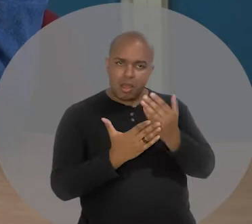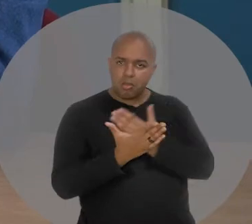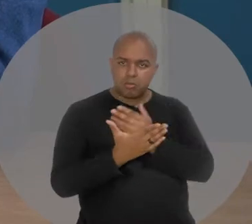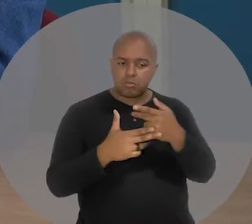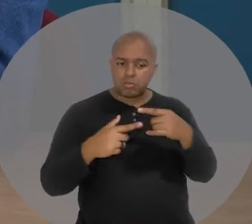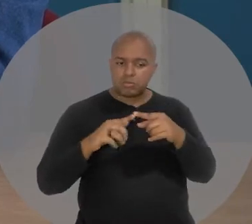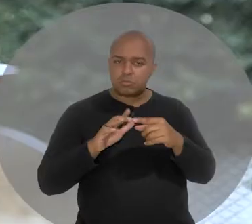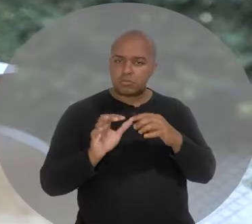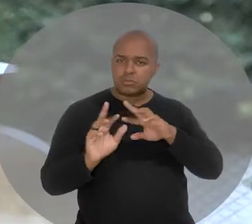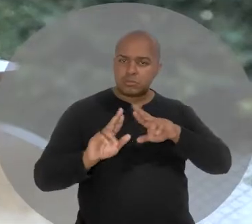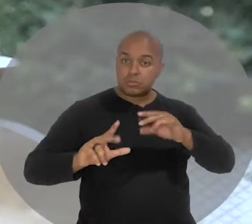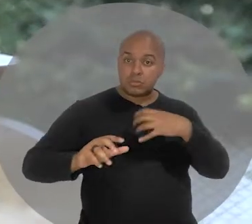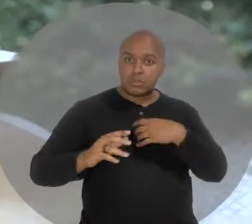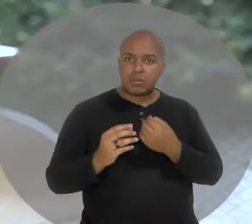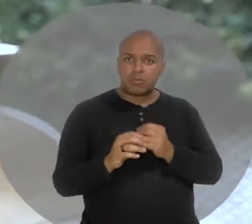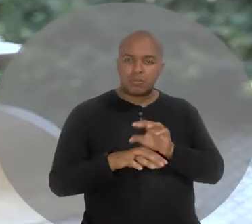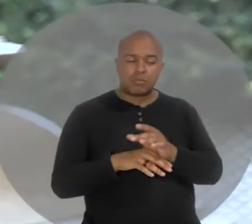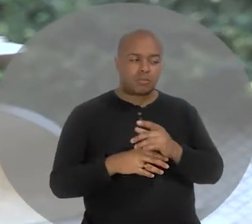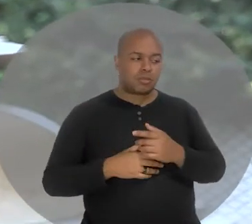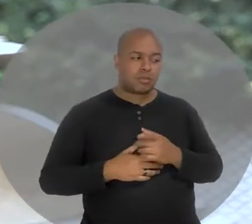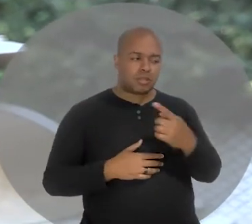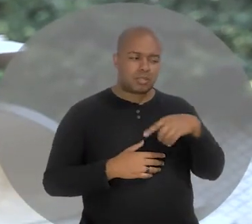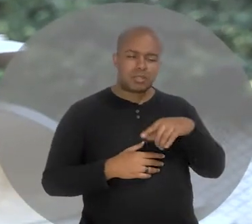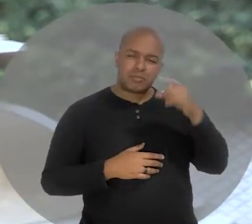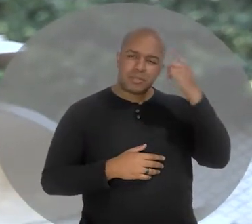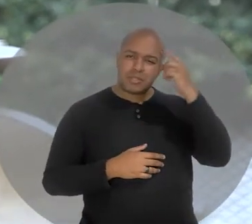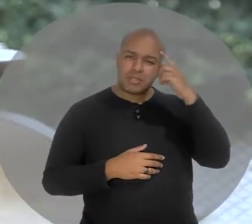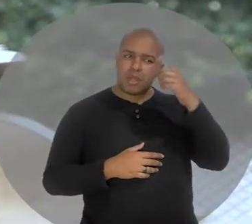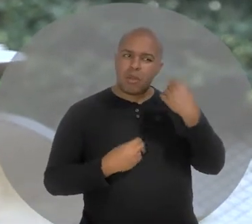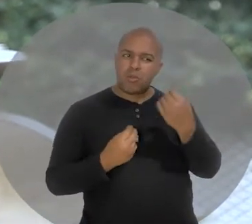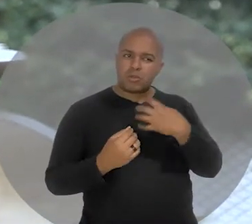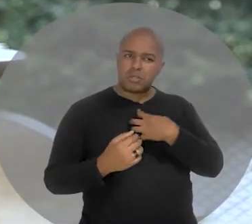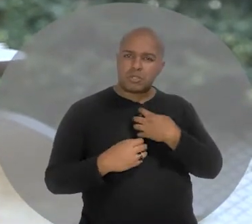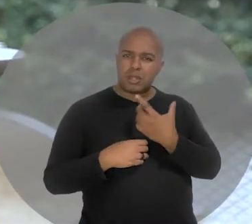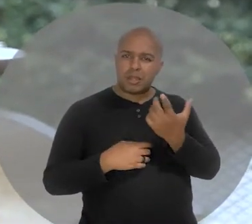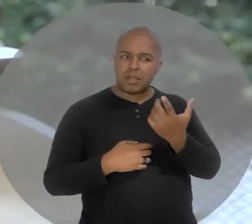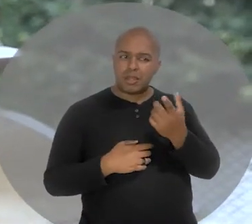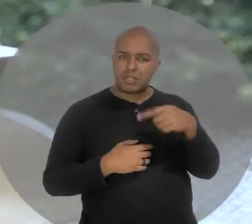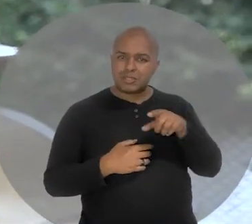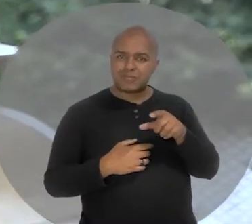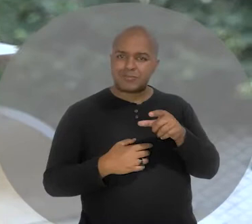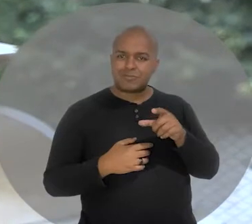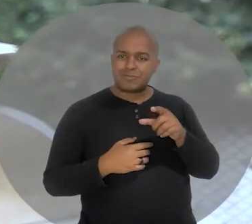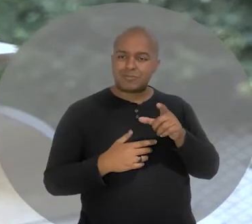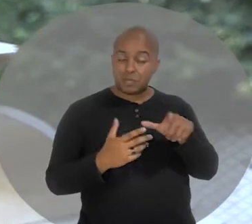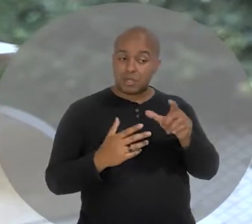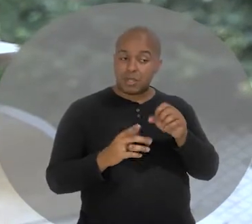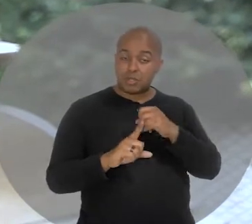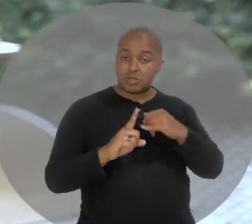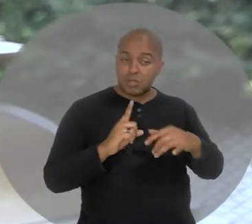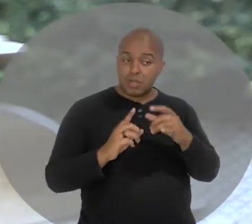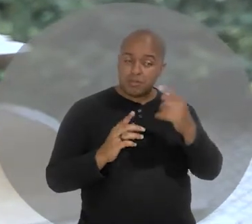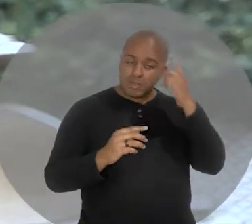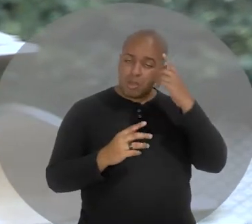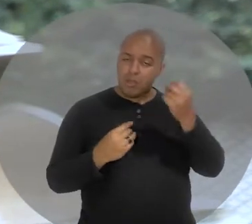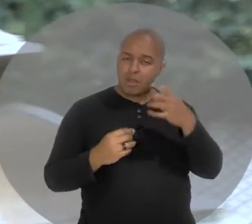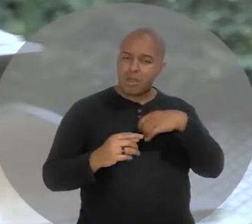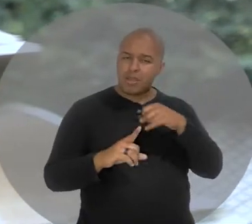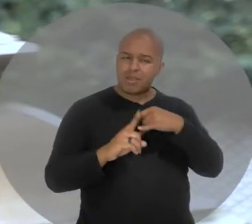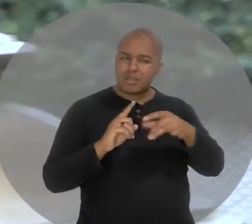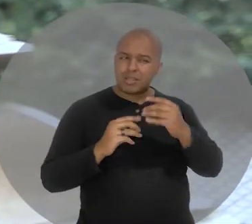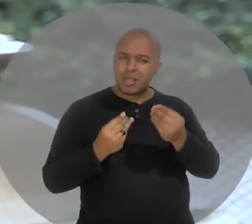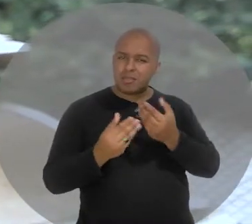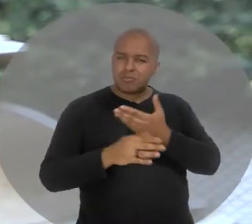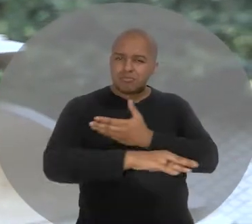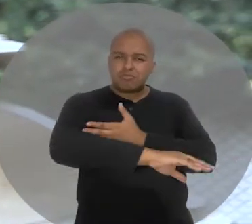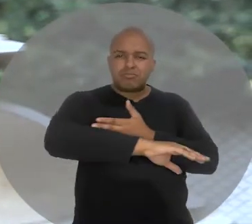de enfrentamento, né? É a gente pensar na forma como a gente, né, a sociedade tem se